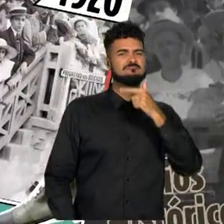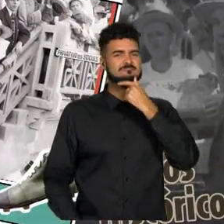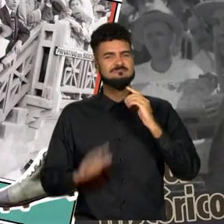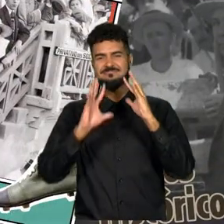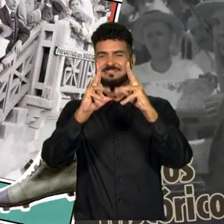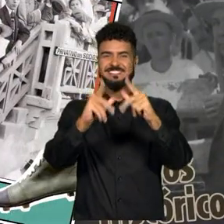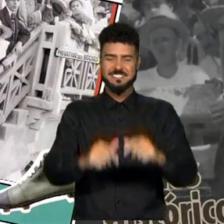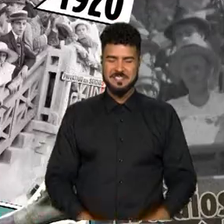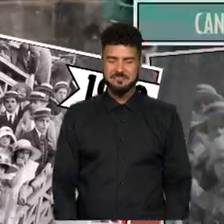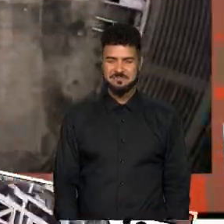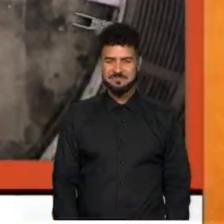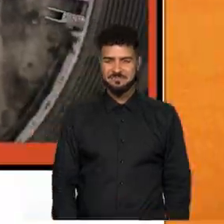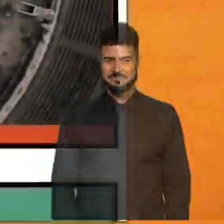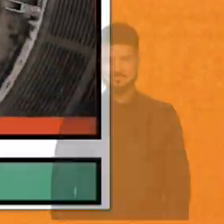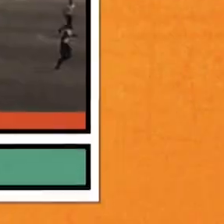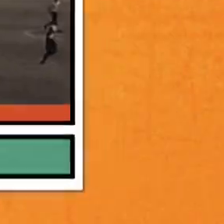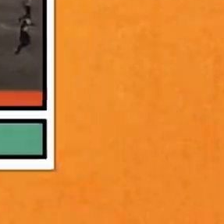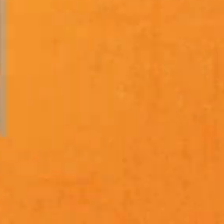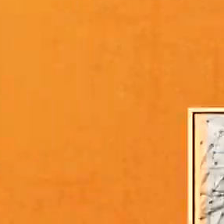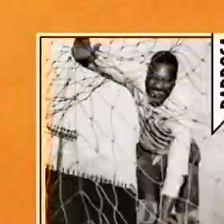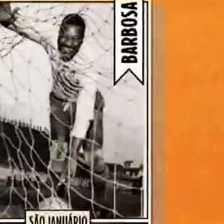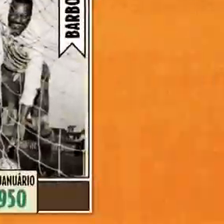todos.